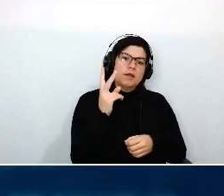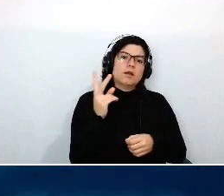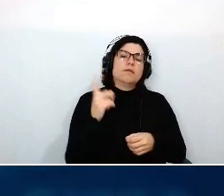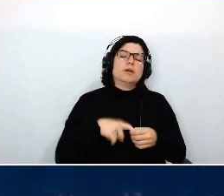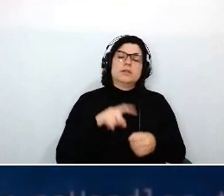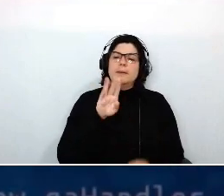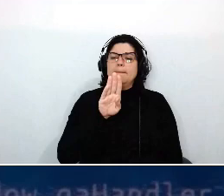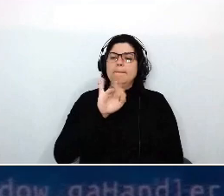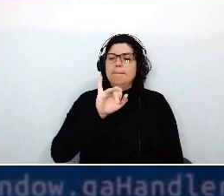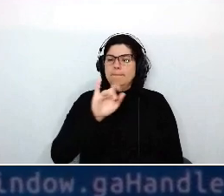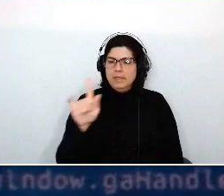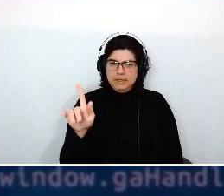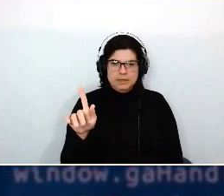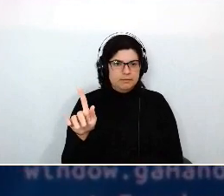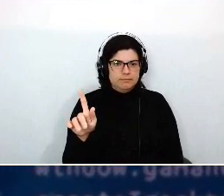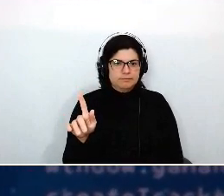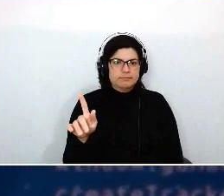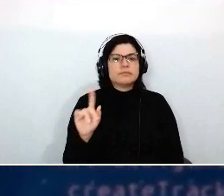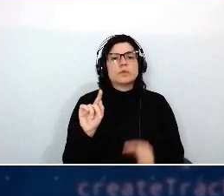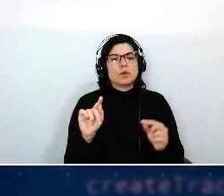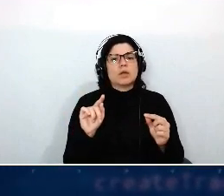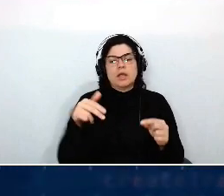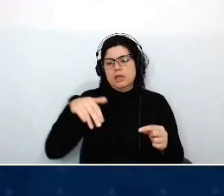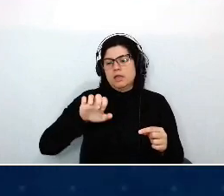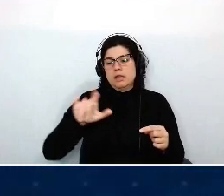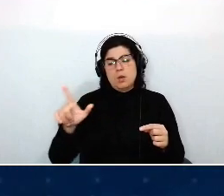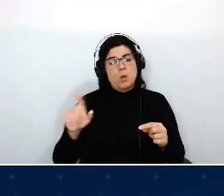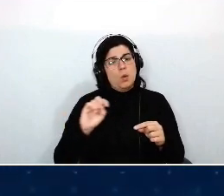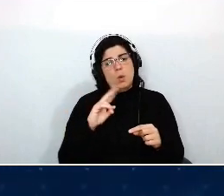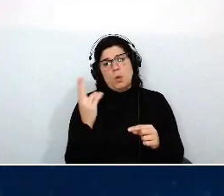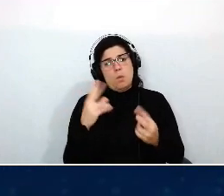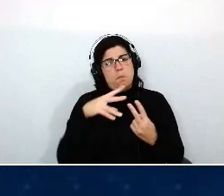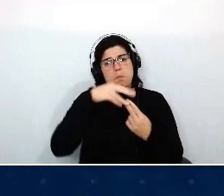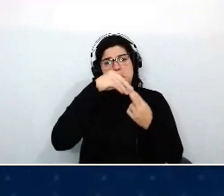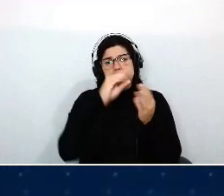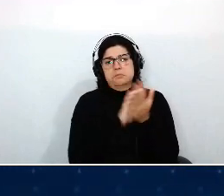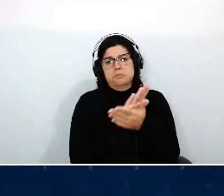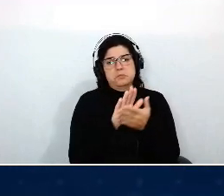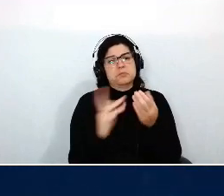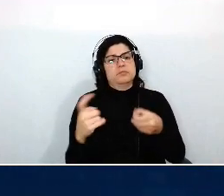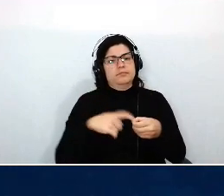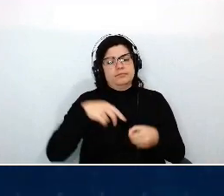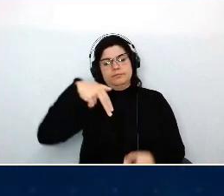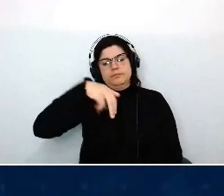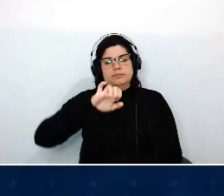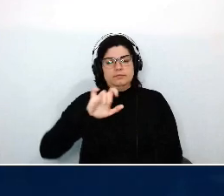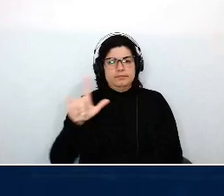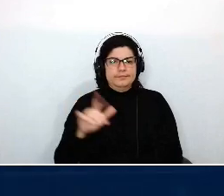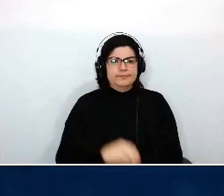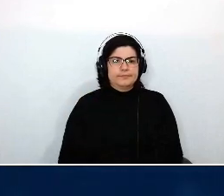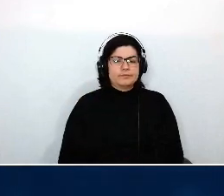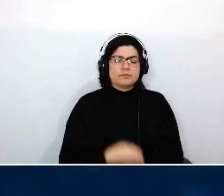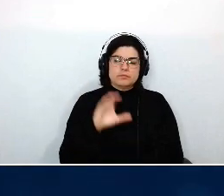então ele não vai retornar new. Ou se eu nem passar par nenhum, vai retornar new. Conde é igual